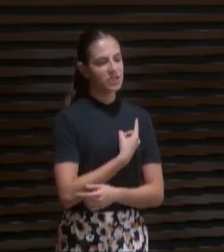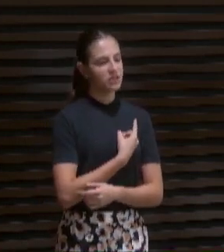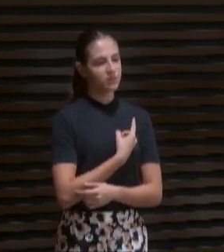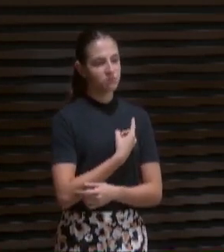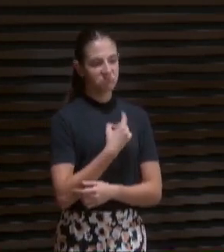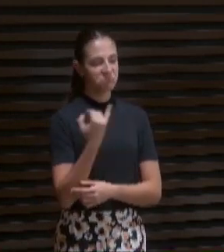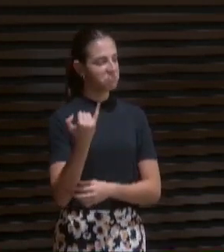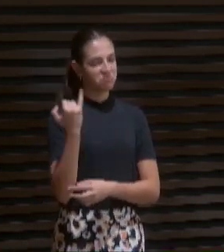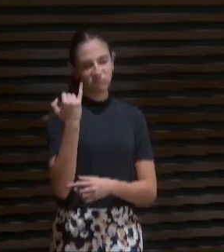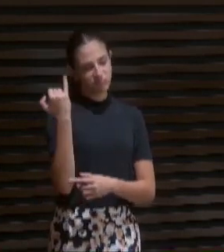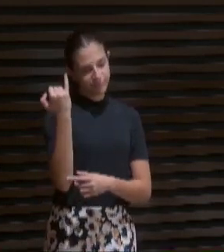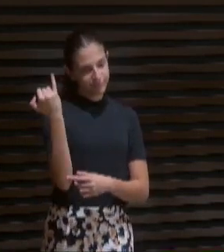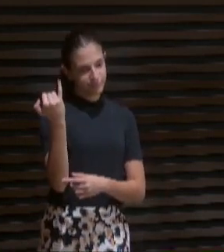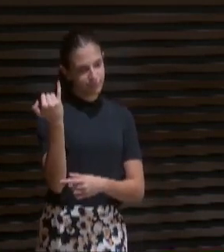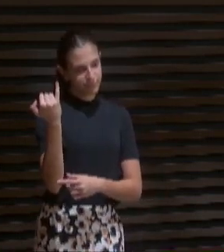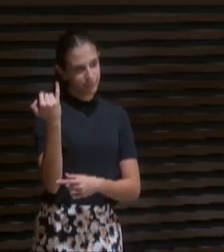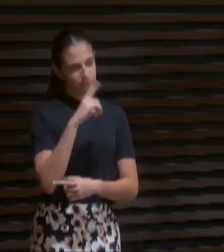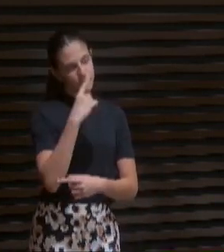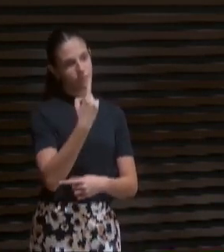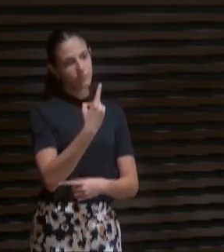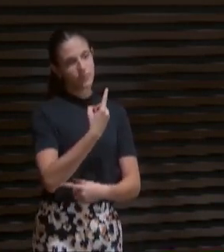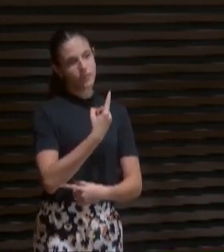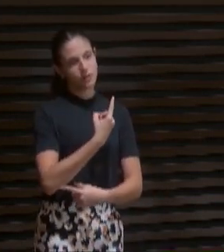mais. Nós fomos